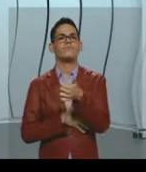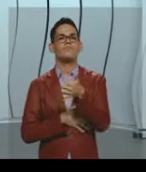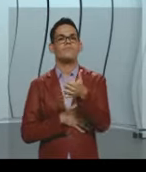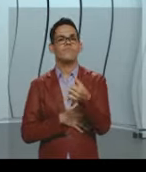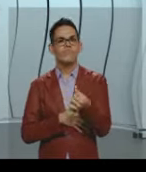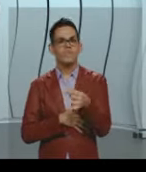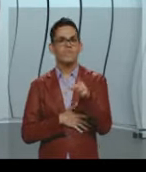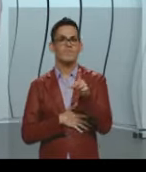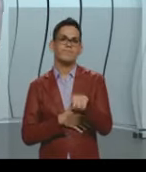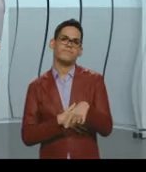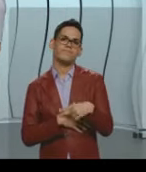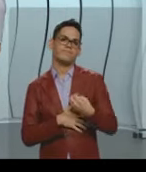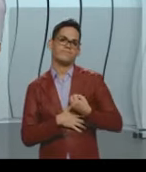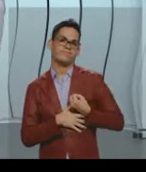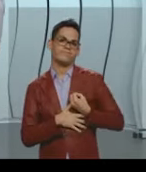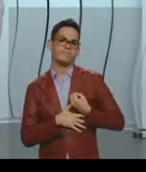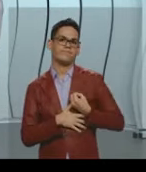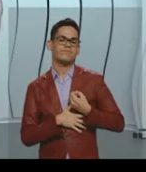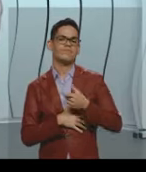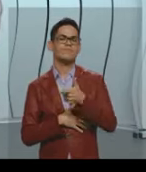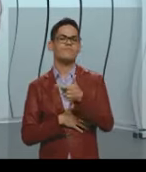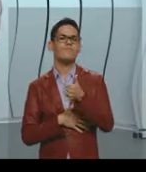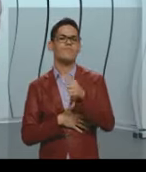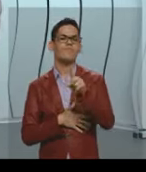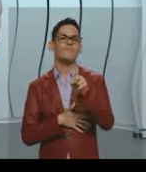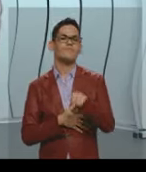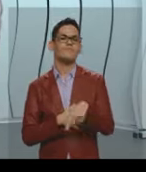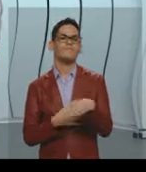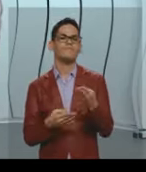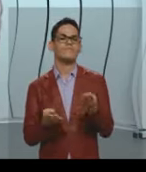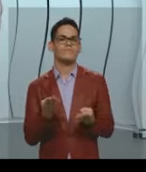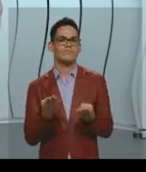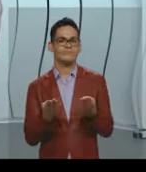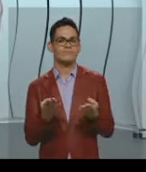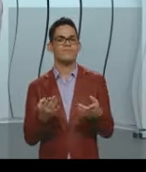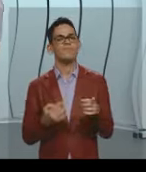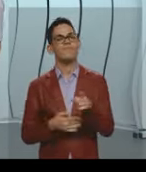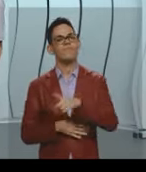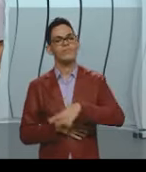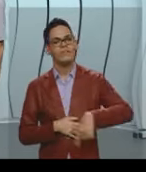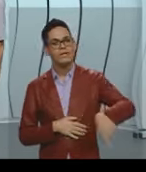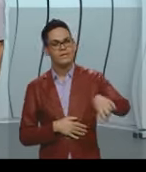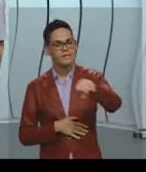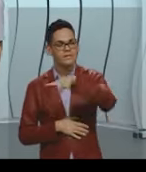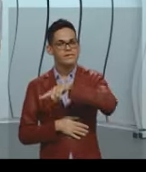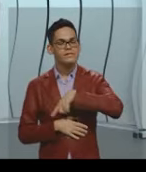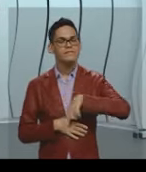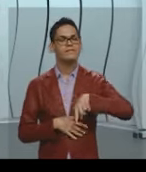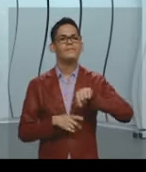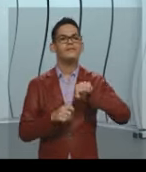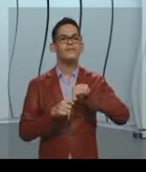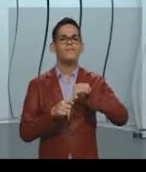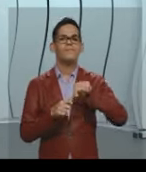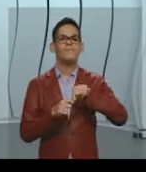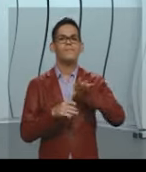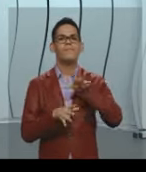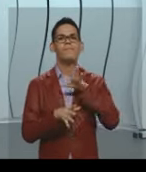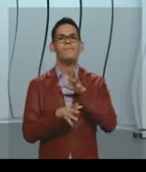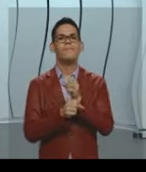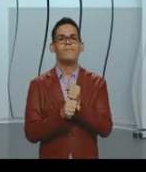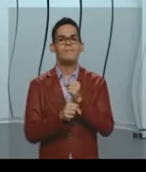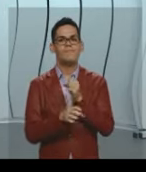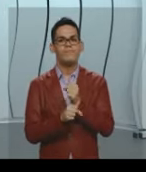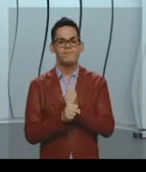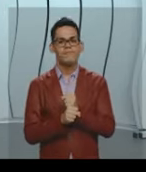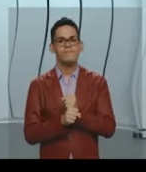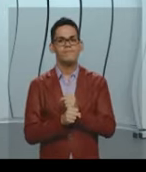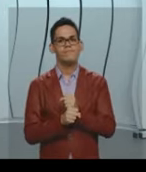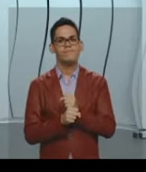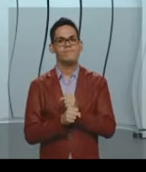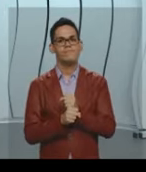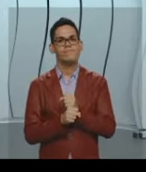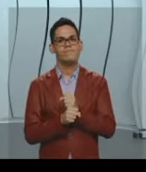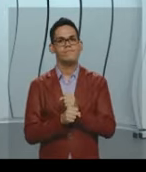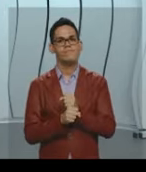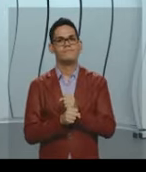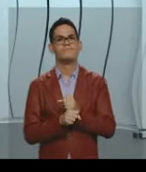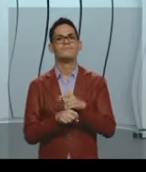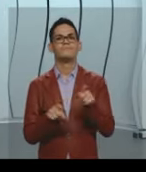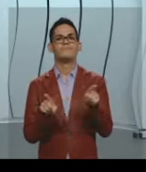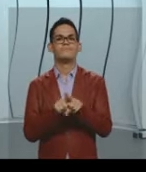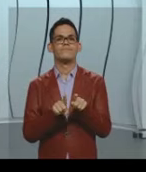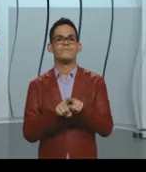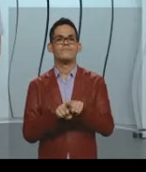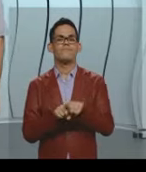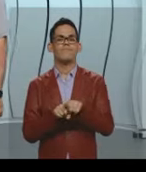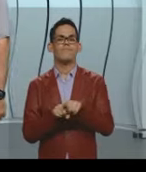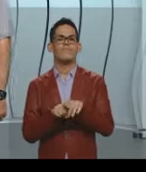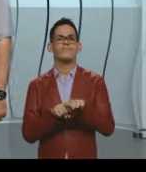valor. Então, nós vamos... vai ser a soma desses produtos pela soma dos